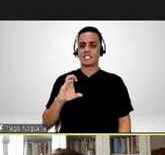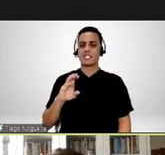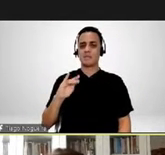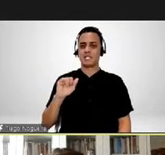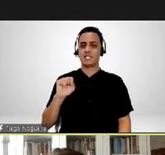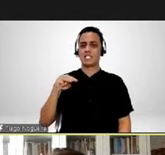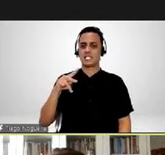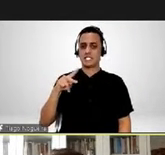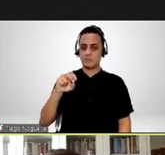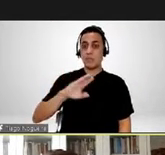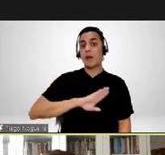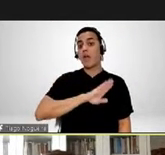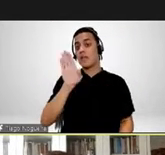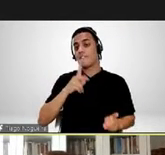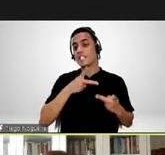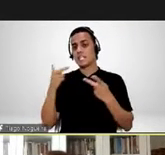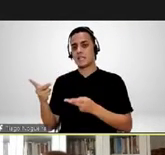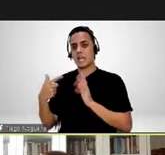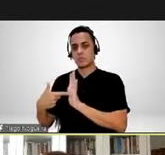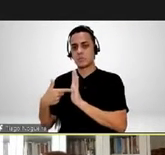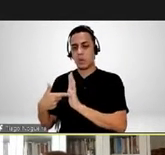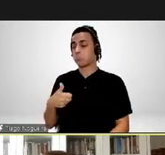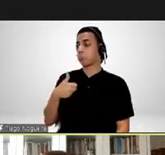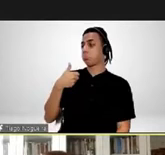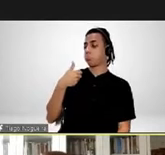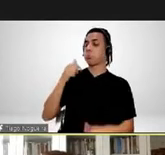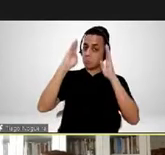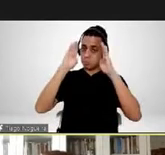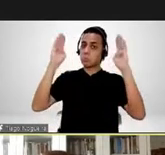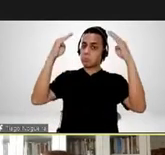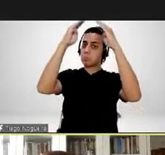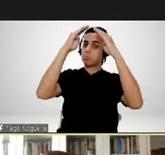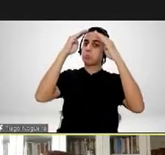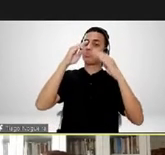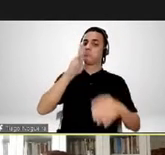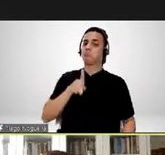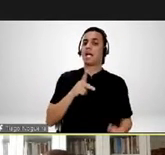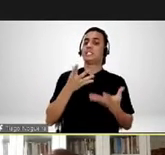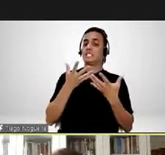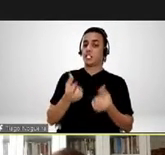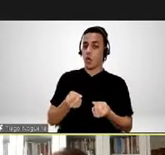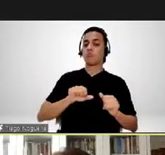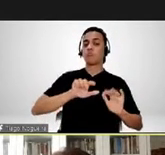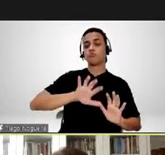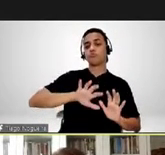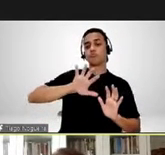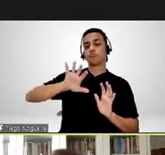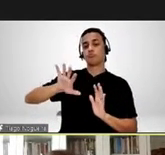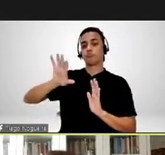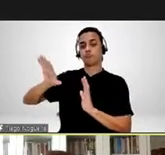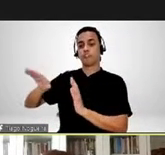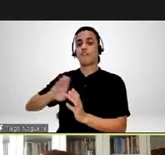arcebispo atendeu ao convite e o cortejo foi seguido até a capela. Pena que nós não